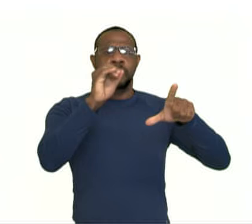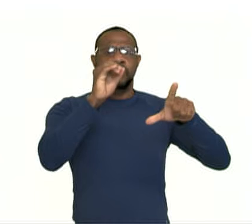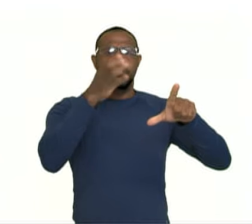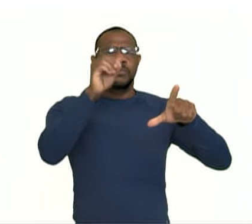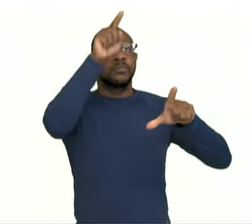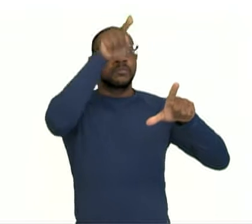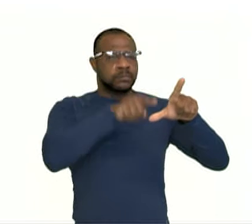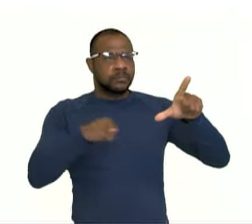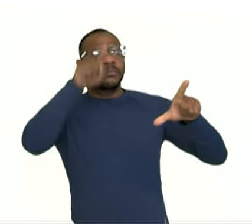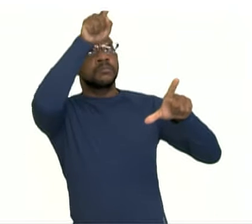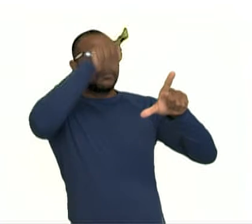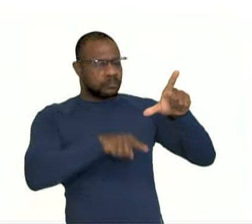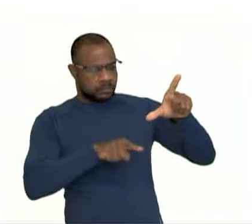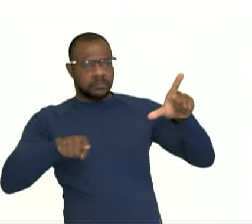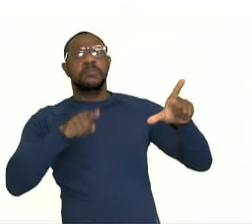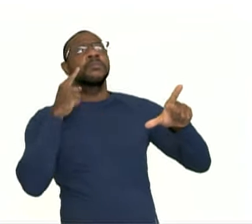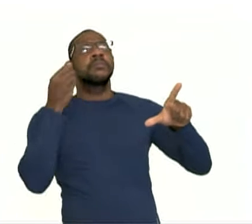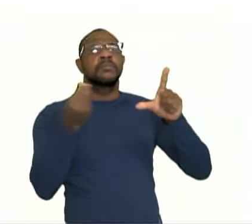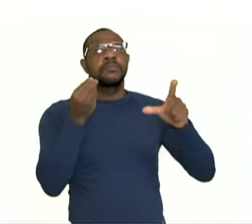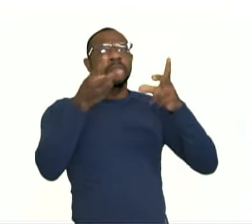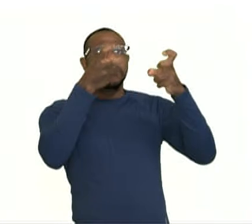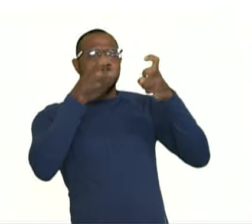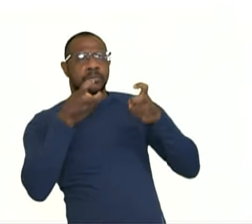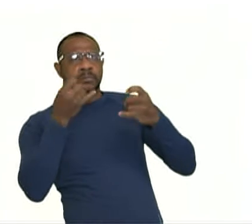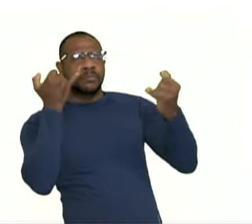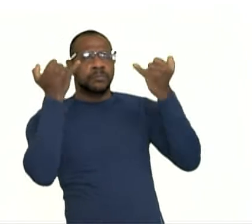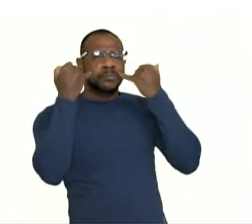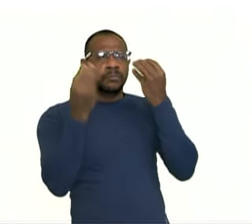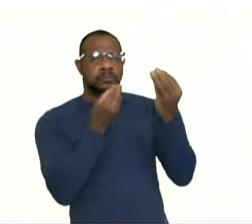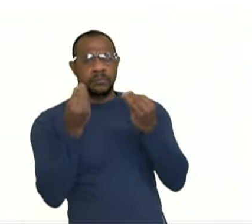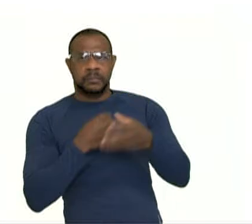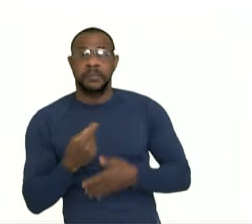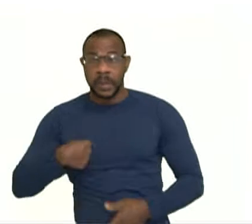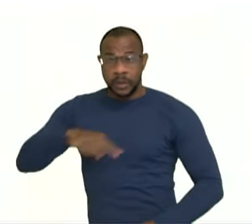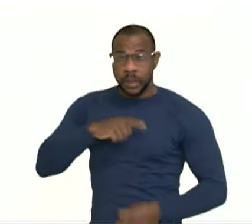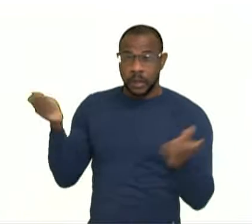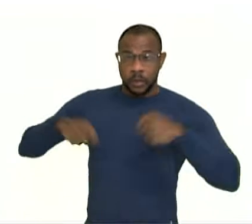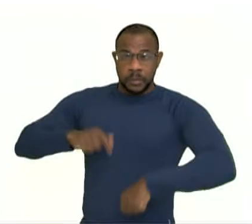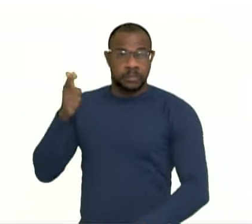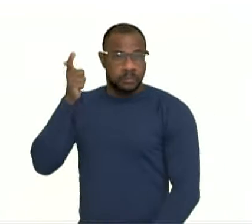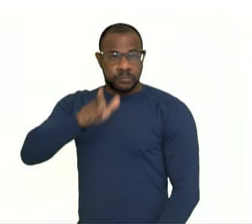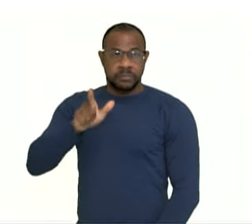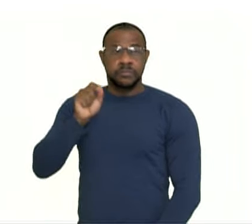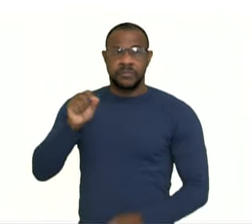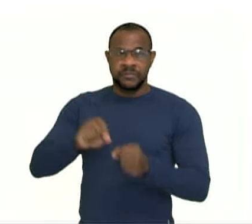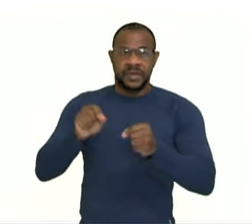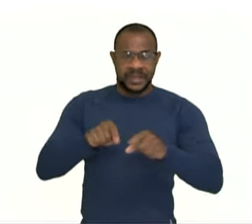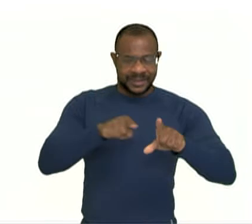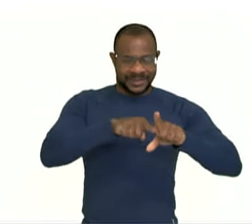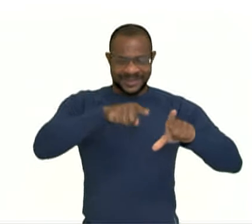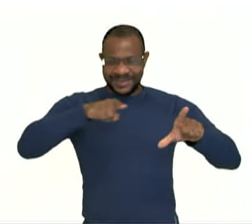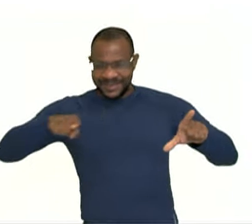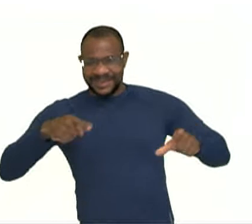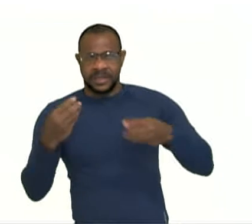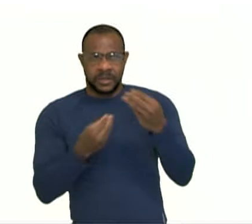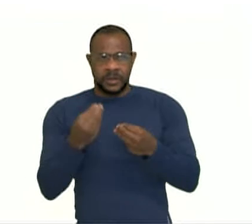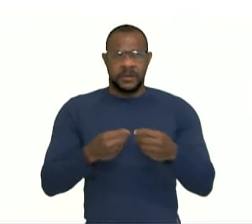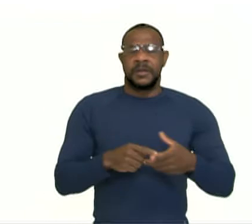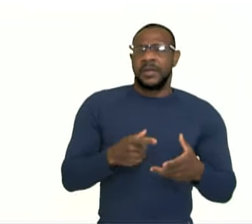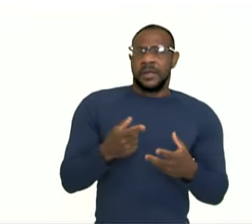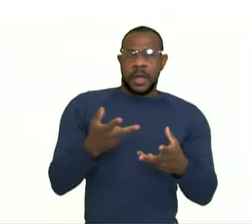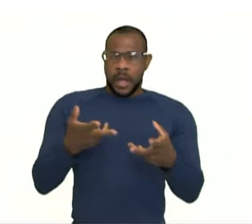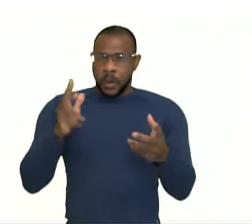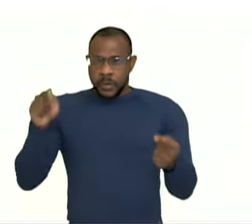dessa função? Então, para que a gente consiga fazer essas interpretações, que é o objetivo de